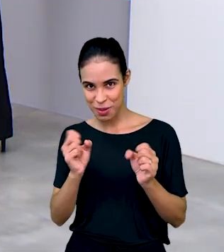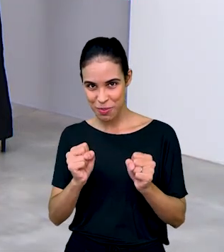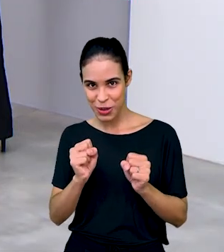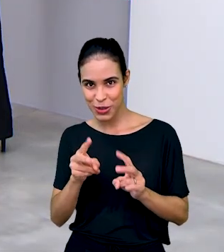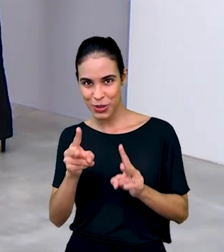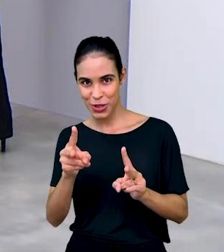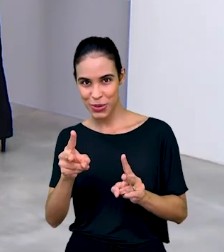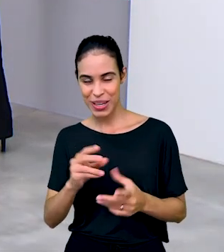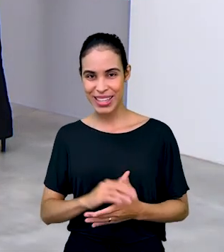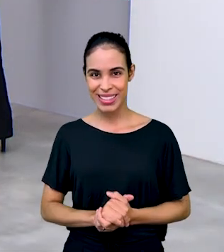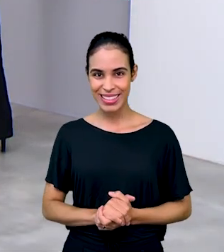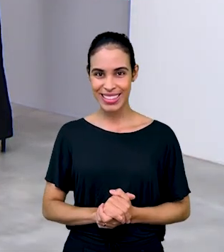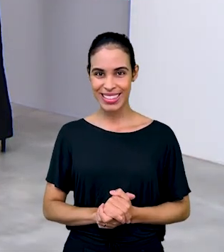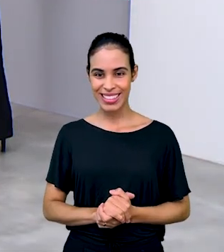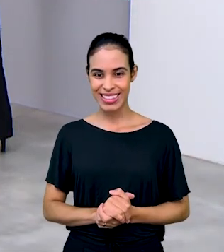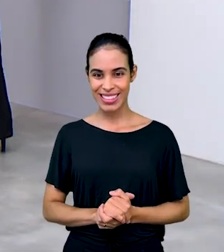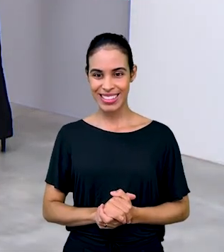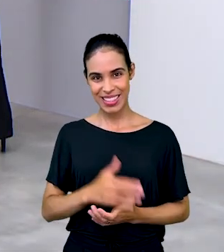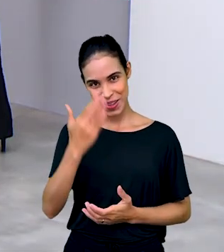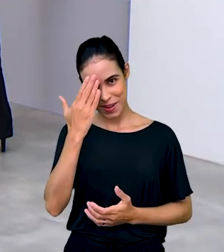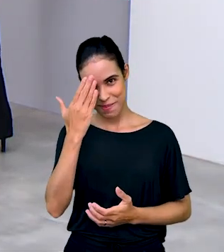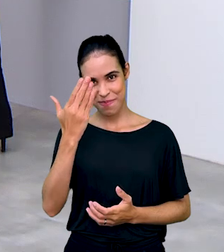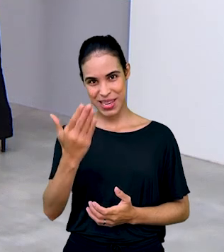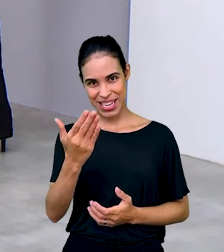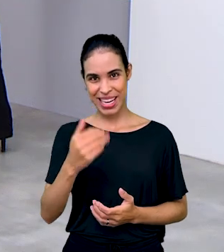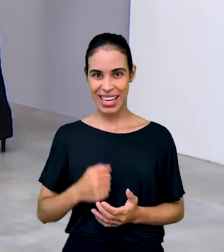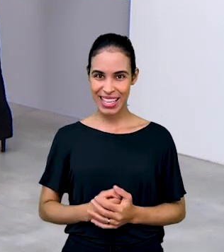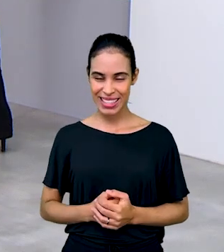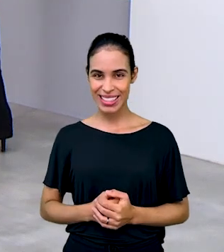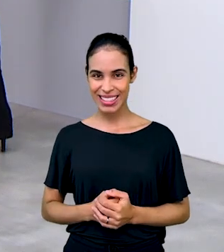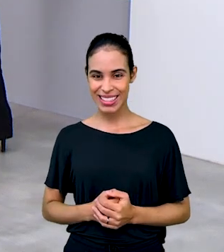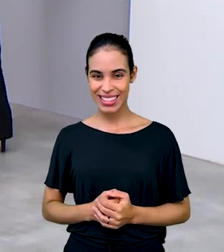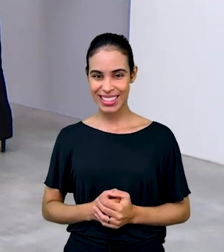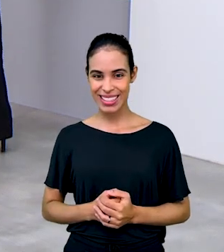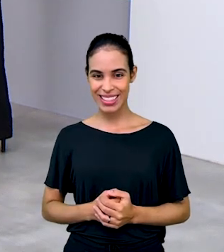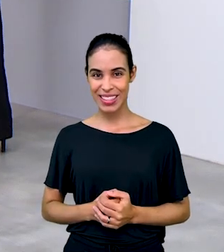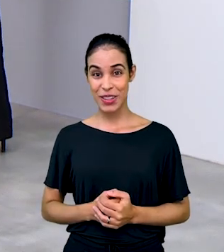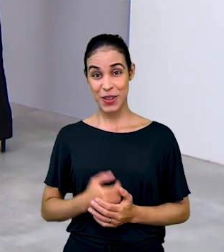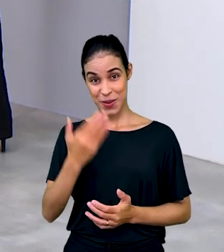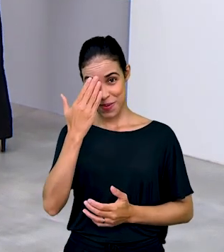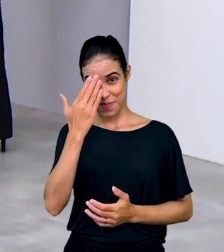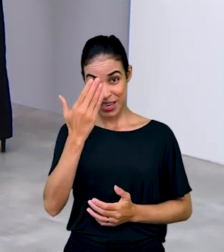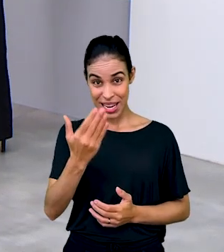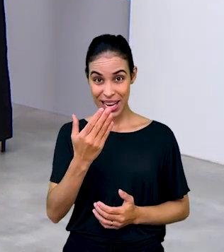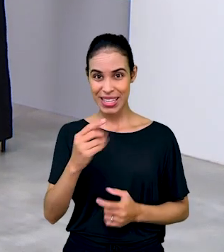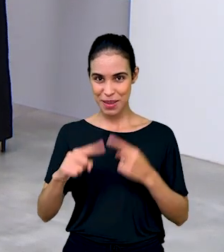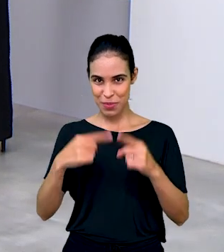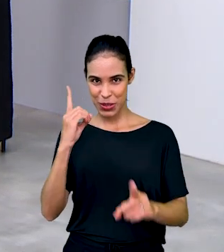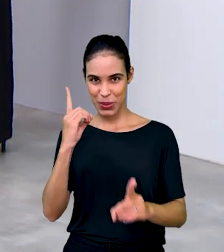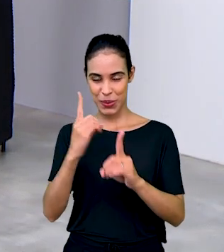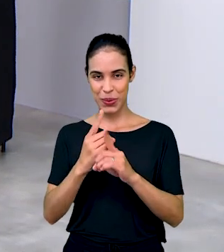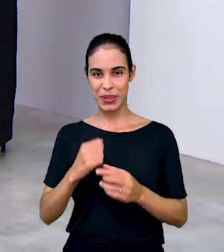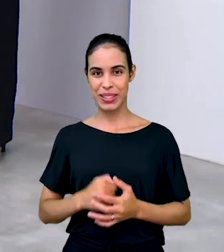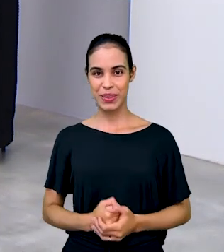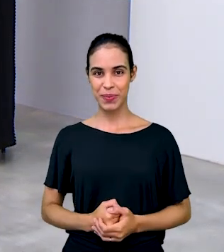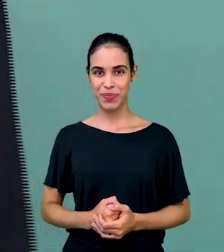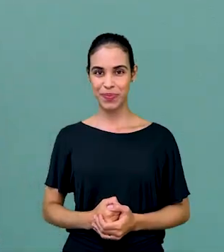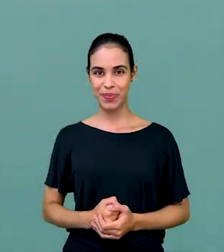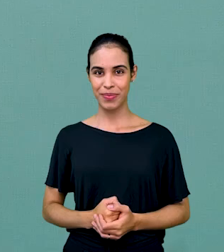volto com vocês aí no estúdio da TV. Tá certo, Lia. Muito obrigada pela sua participação aqui no Revista TST. Obrigado, Lia Mara. Até a